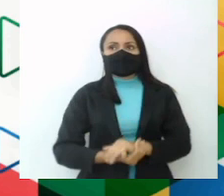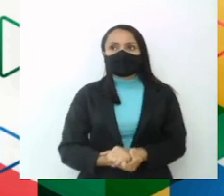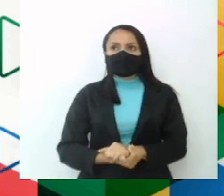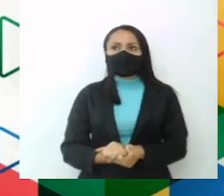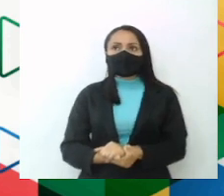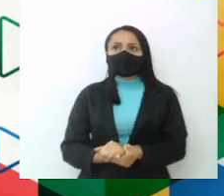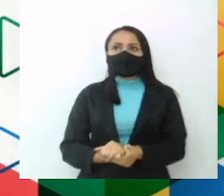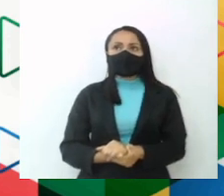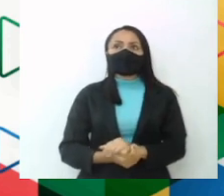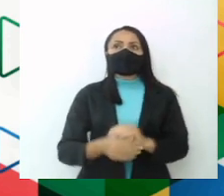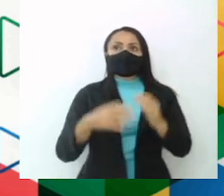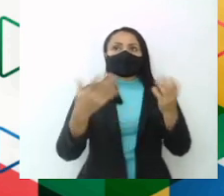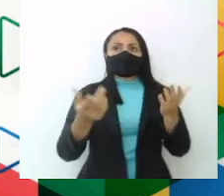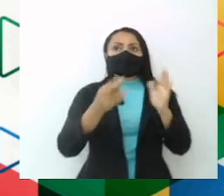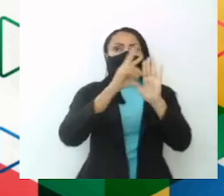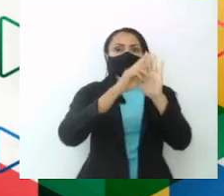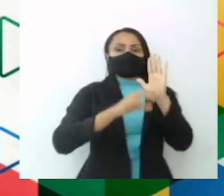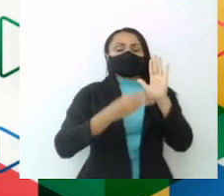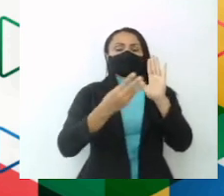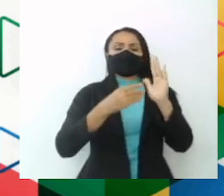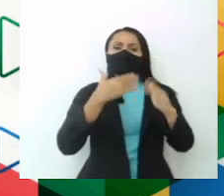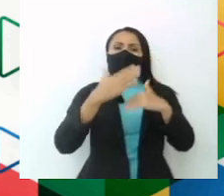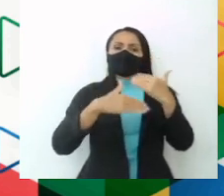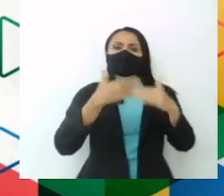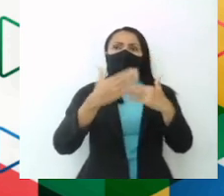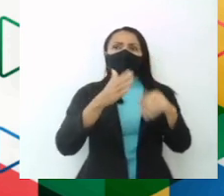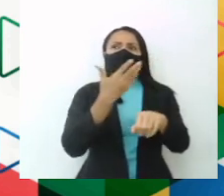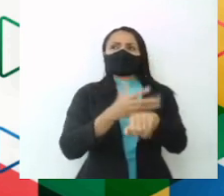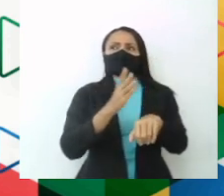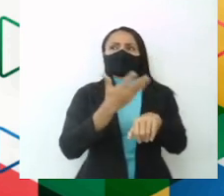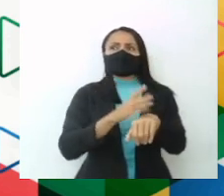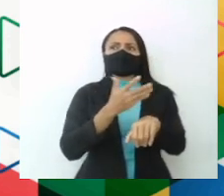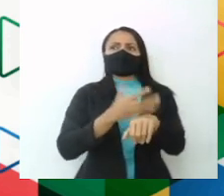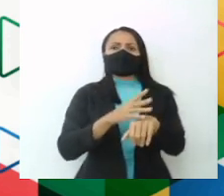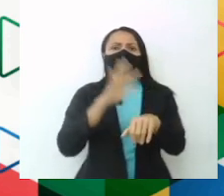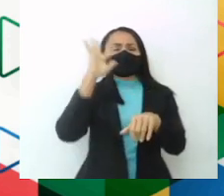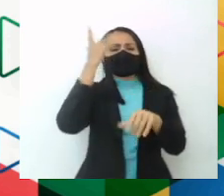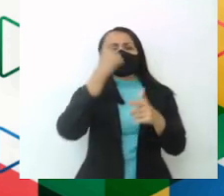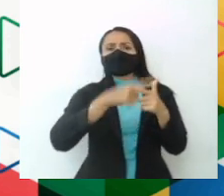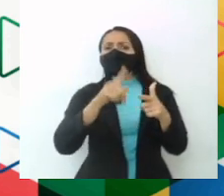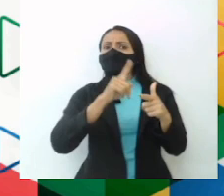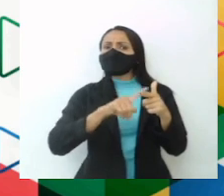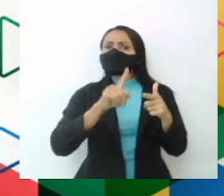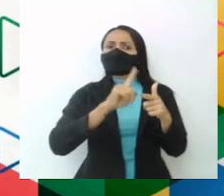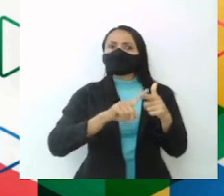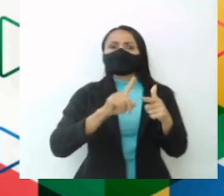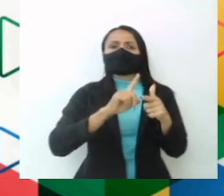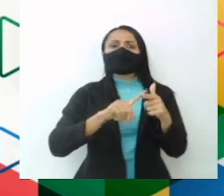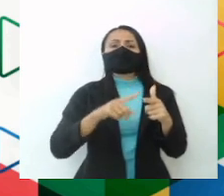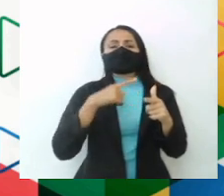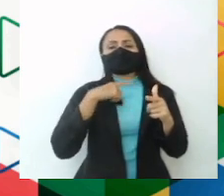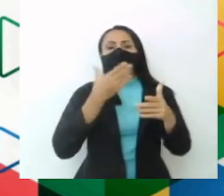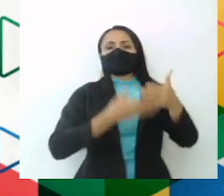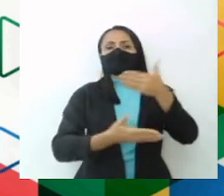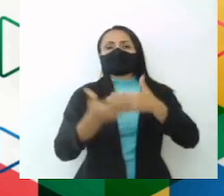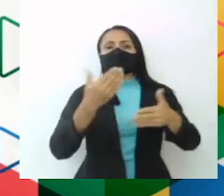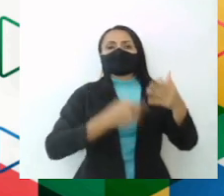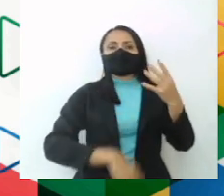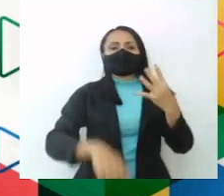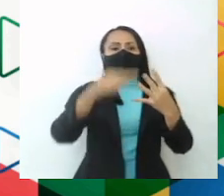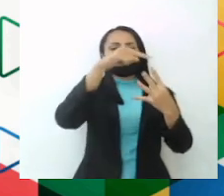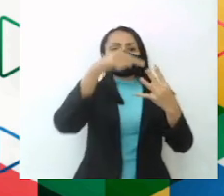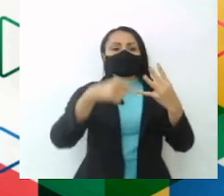simples? Regra de 3 é um processo prático para resolver problemas que envolvem